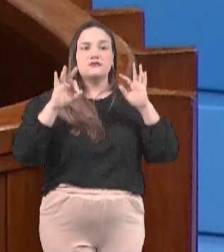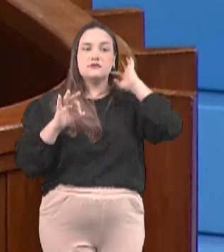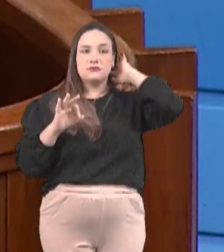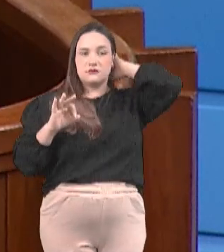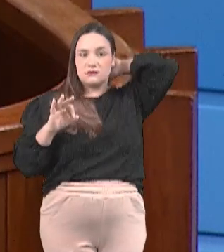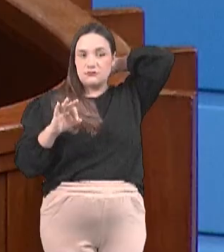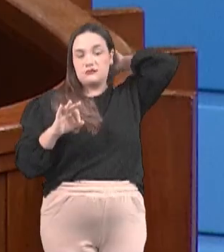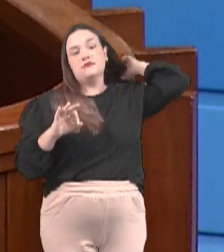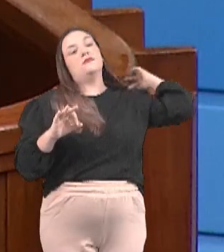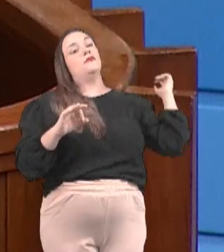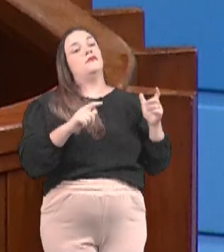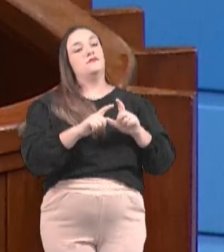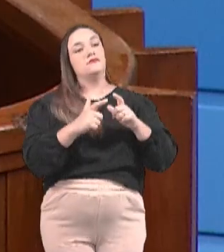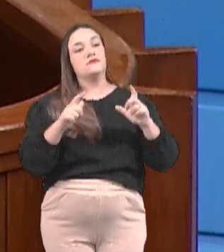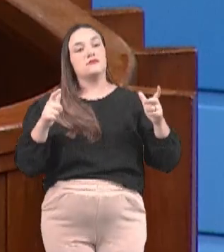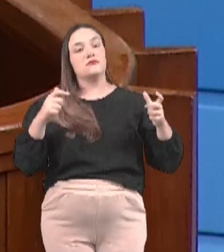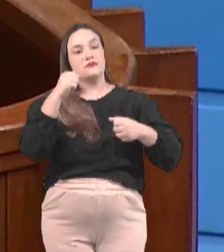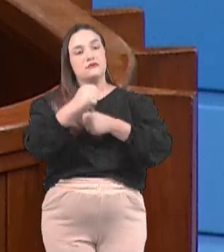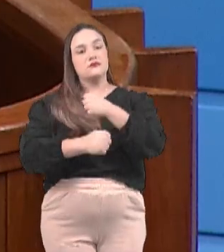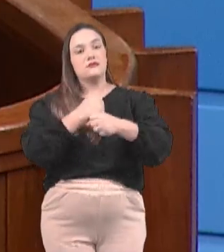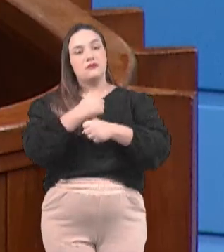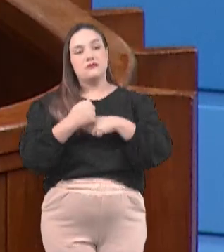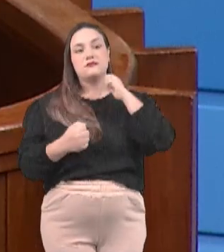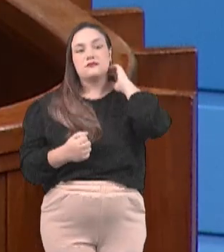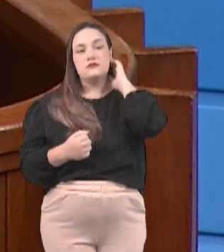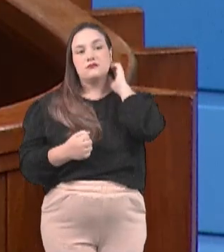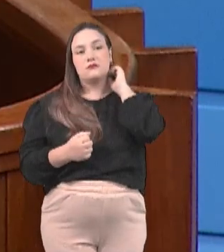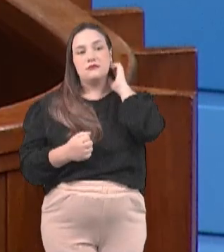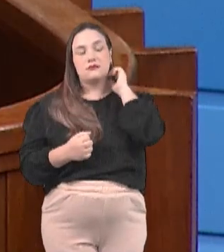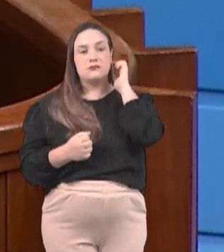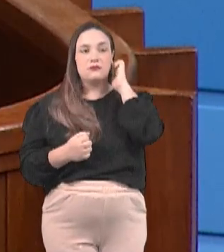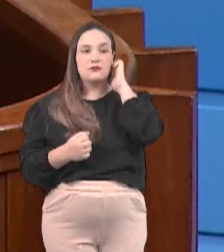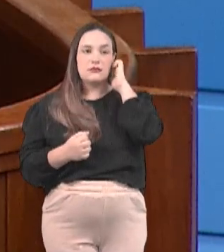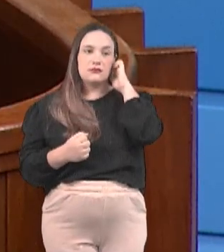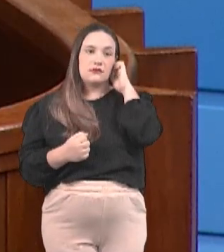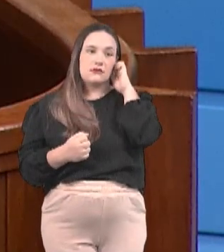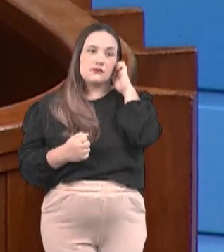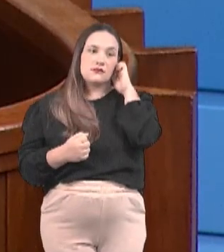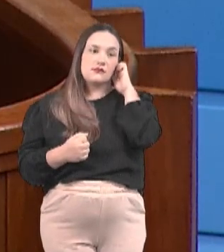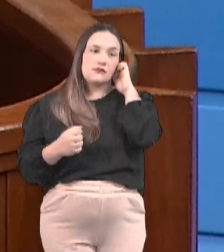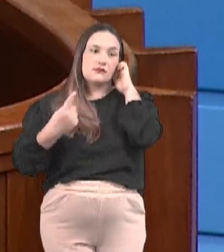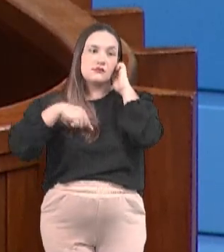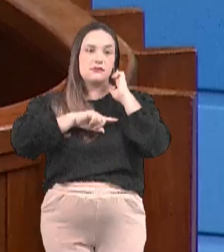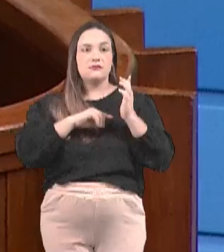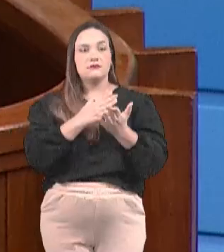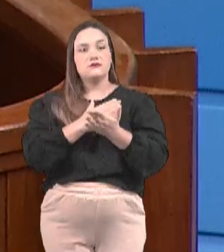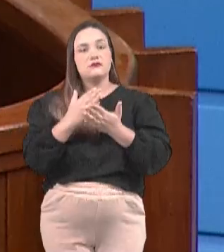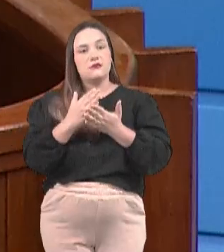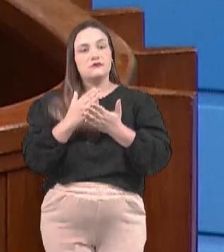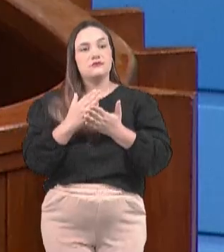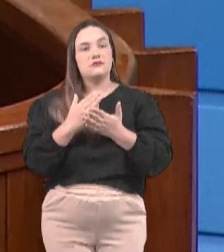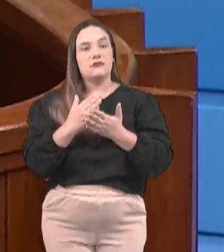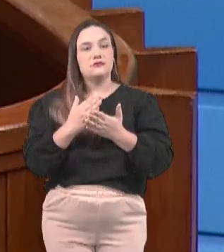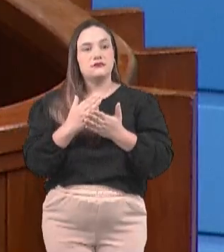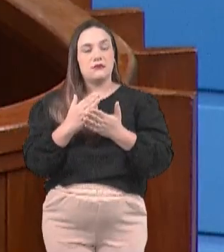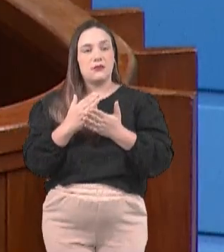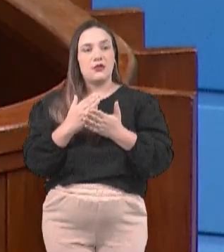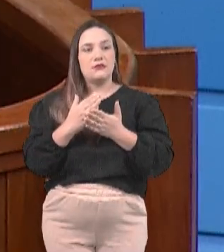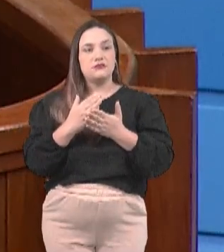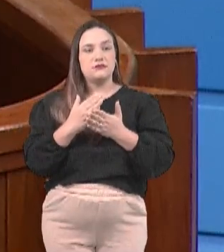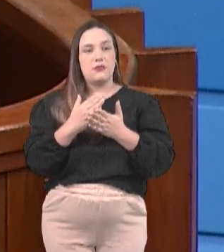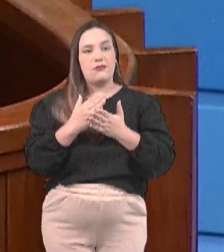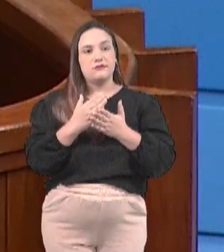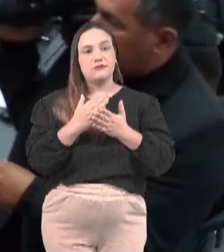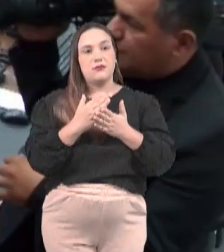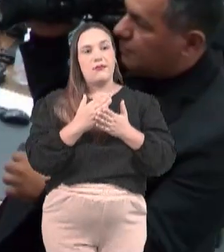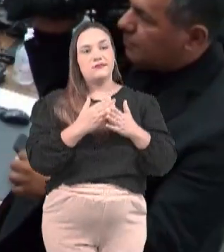ao ano, e isso nos traz algumas preocupações todos os anos. Já quando a gente iniciou esse processo de crescimento da cidade, já